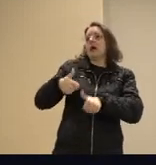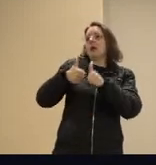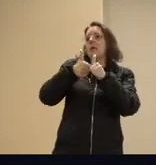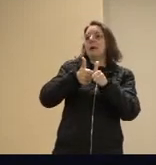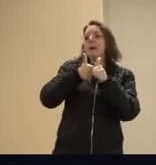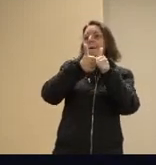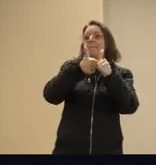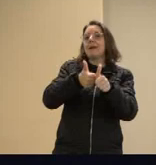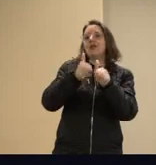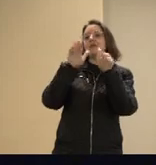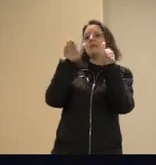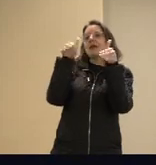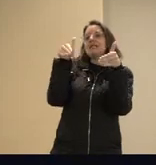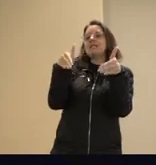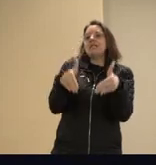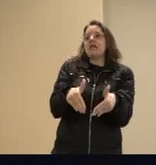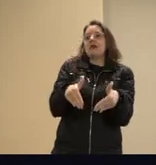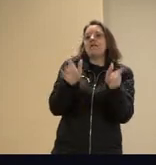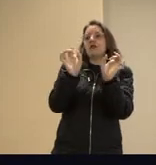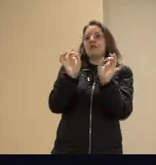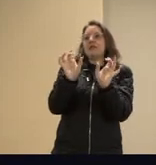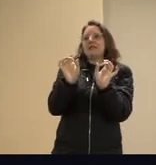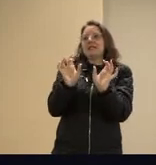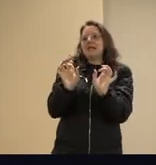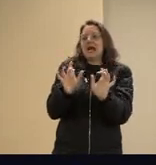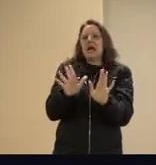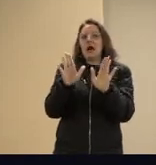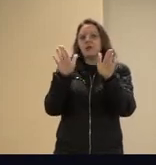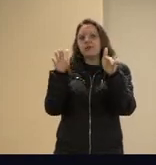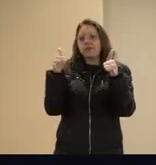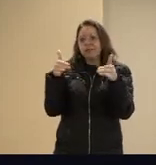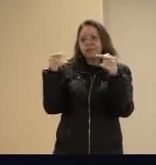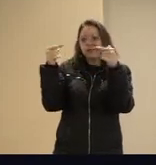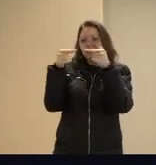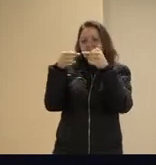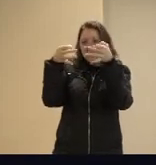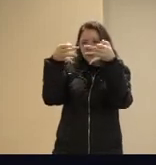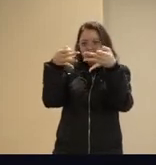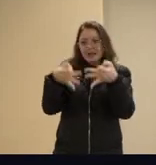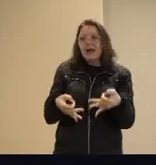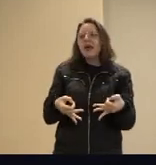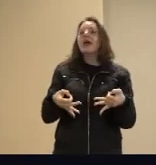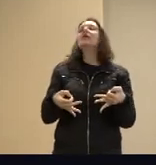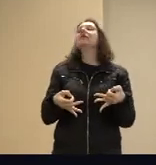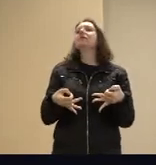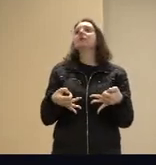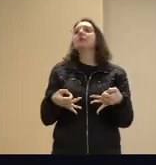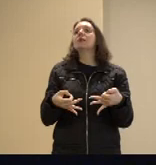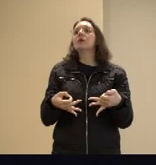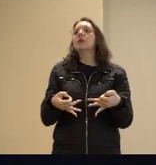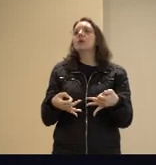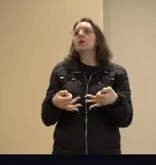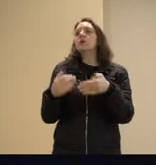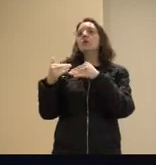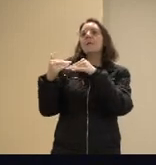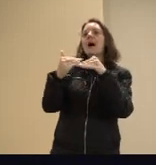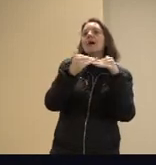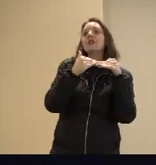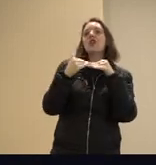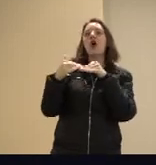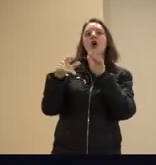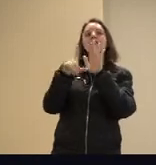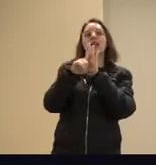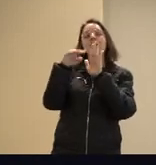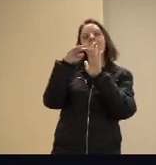acompanhamento mais aprimorado, apropriado, e realmente dentro dos padrões do que a